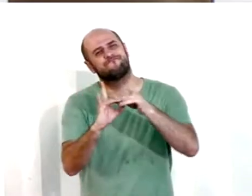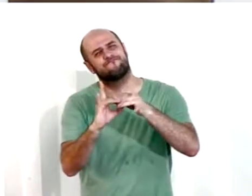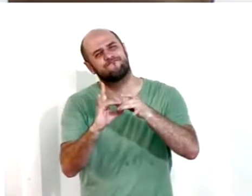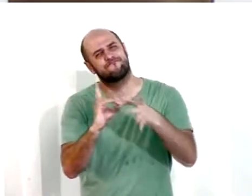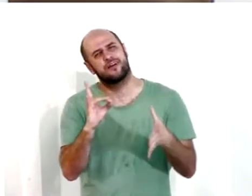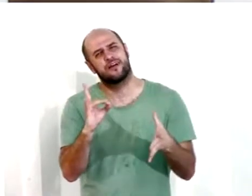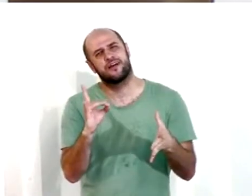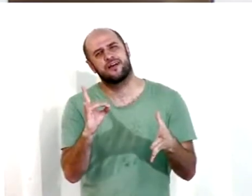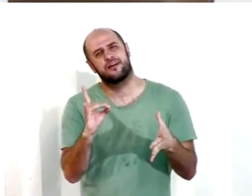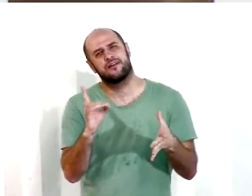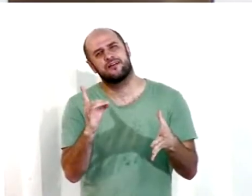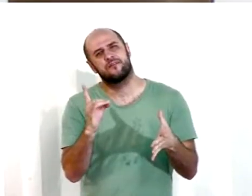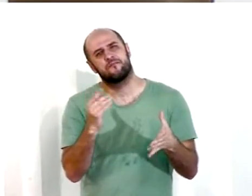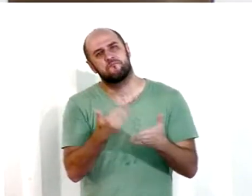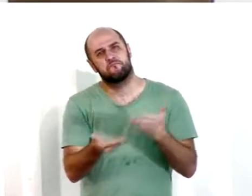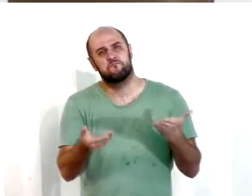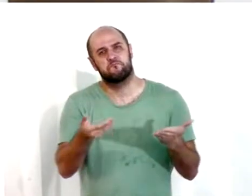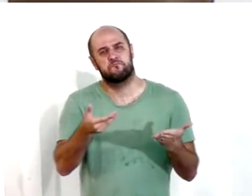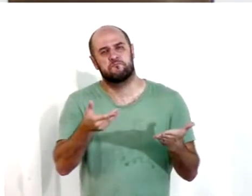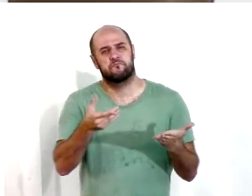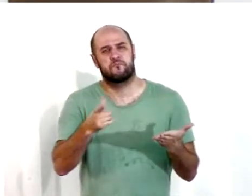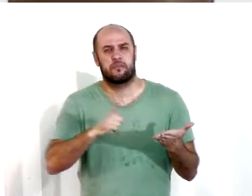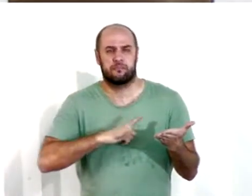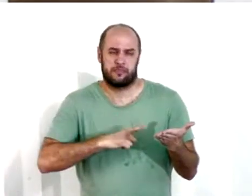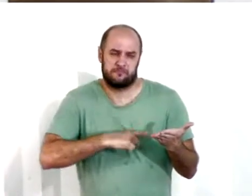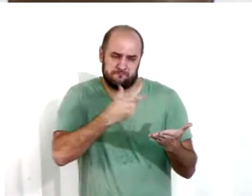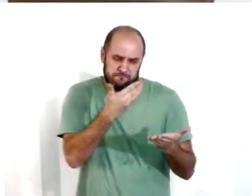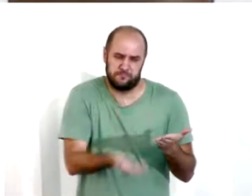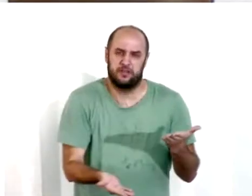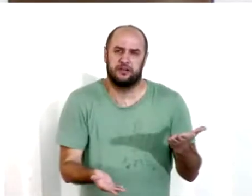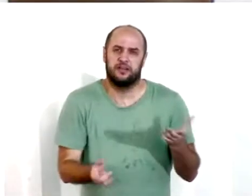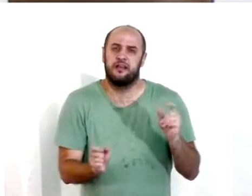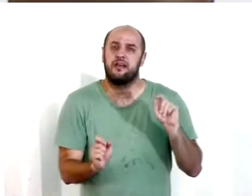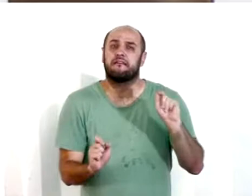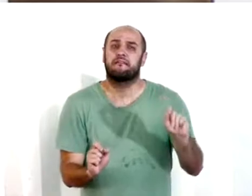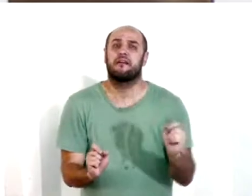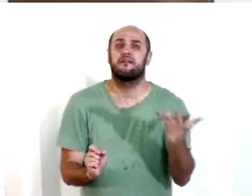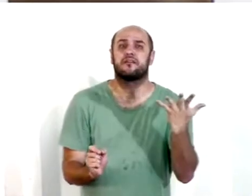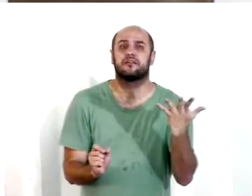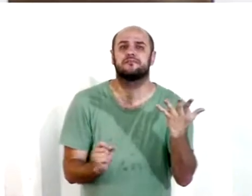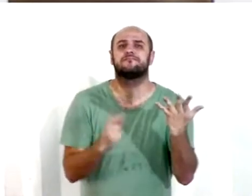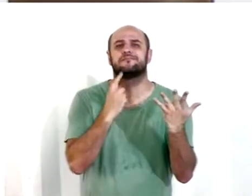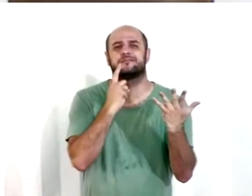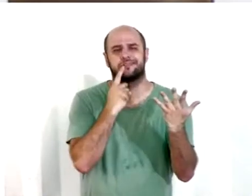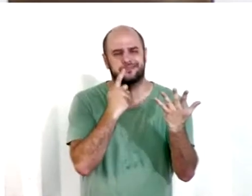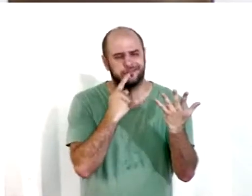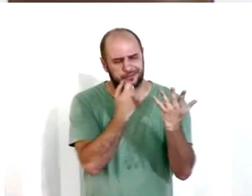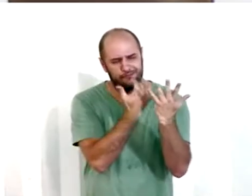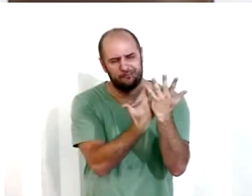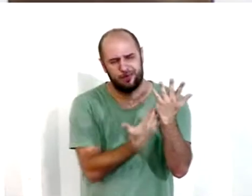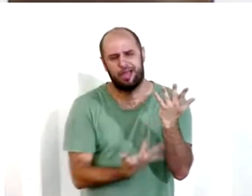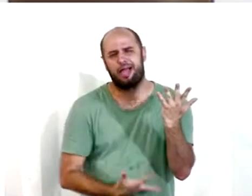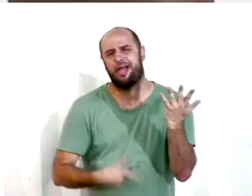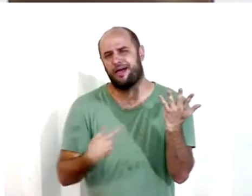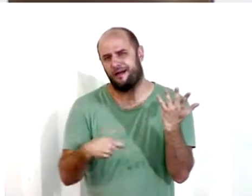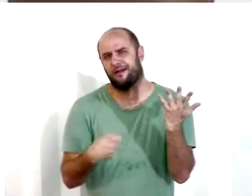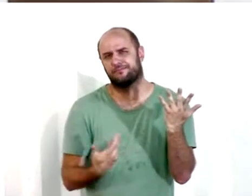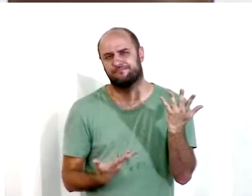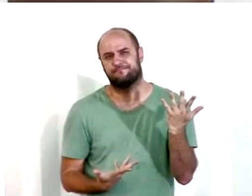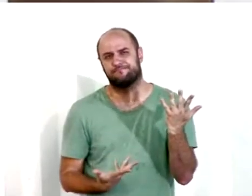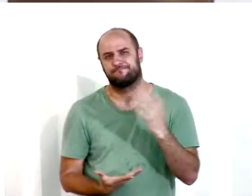pacto. E a punição é: sangue será derramado. Por isso que ainda no capítulo 3 de Gênesis, nós temos